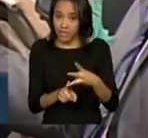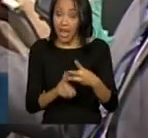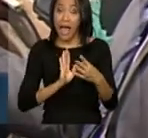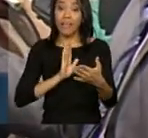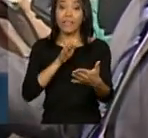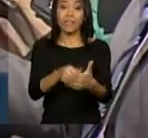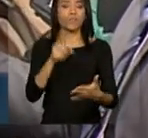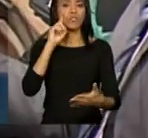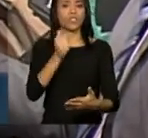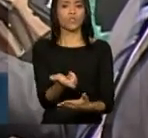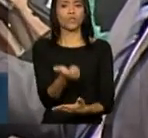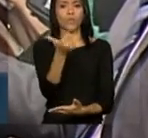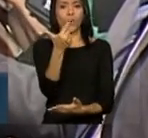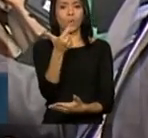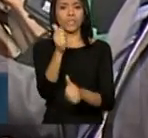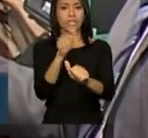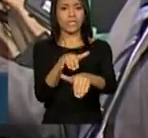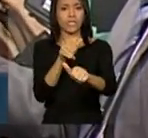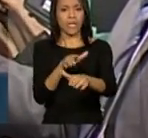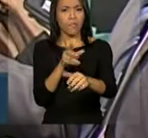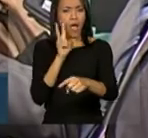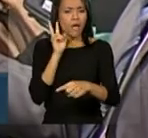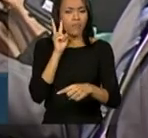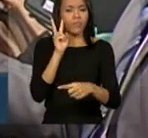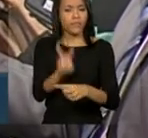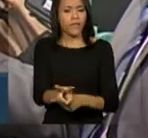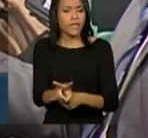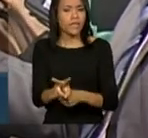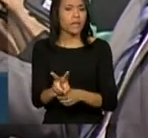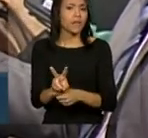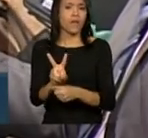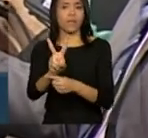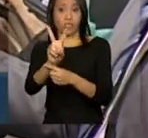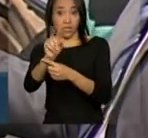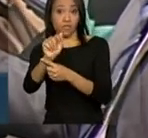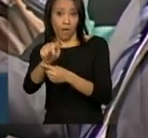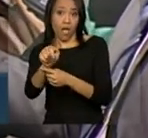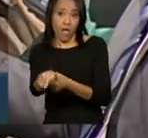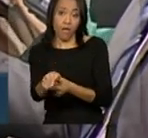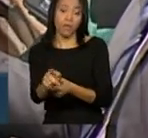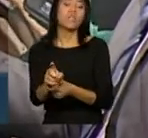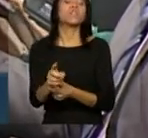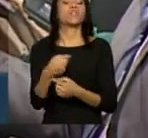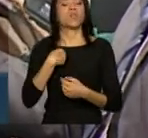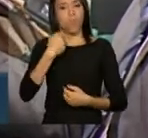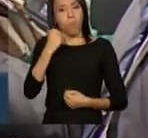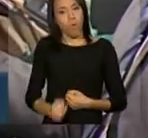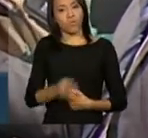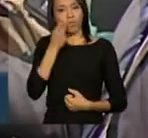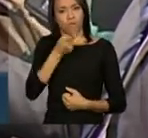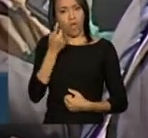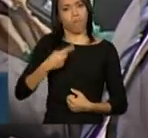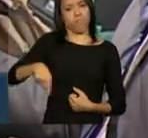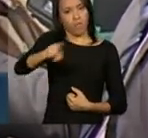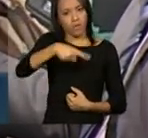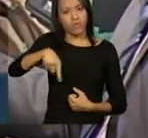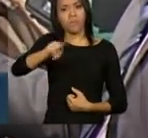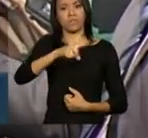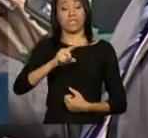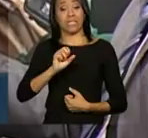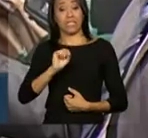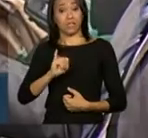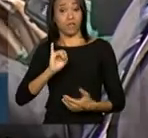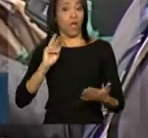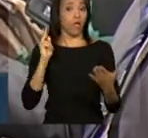dia 12 de Setembro acompanhar a ocupação dessas vagas pelos profissionais e posso dar garantia absoluta caso